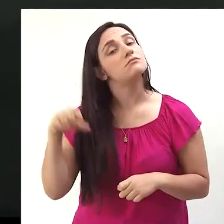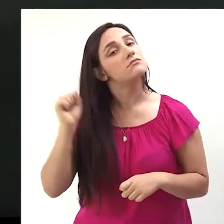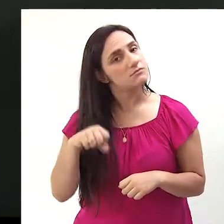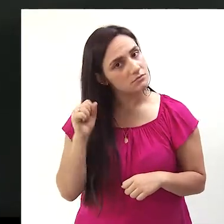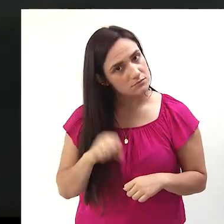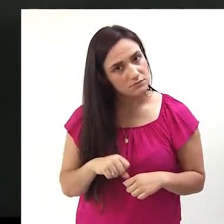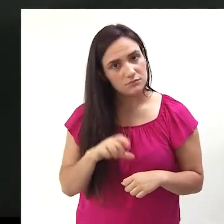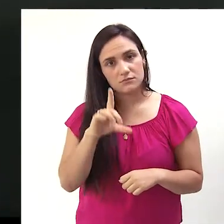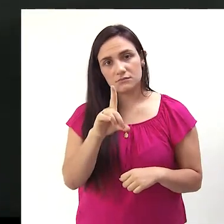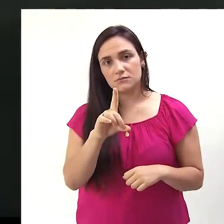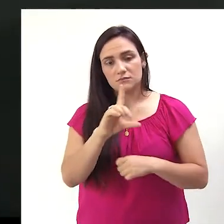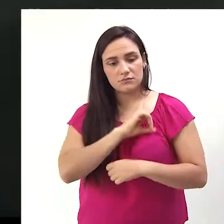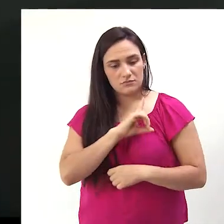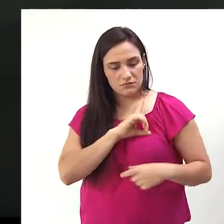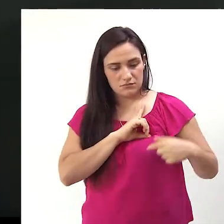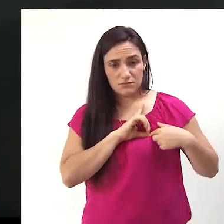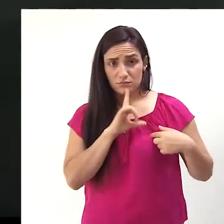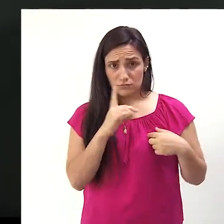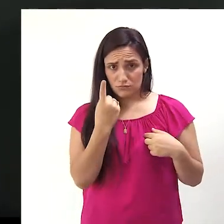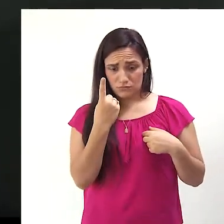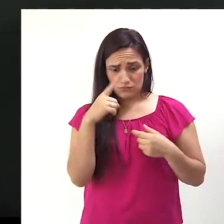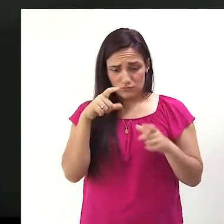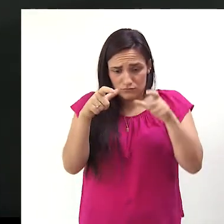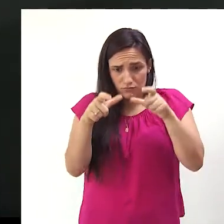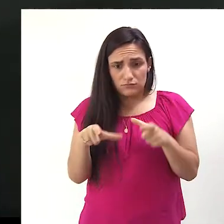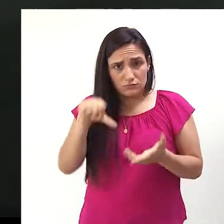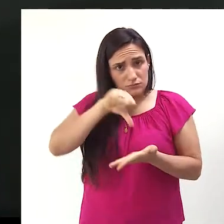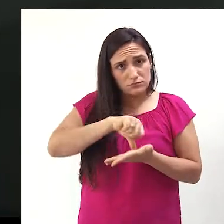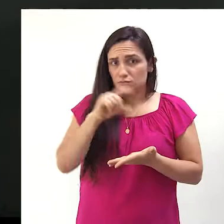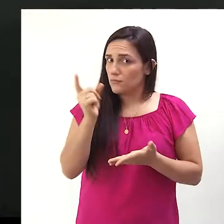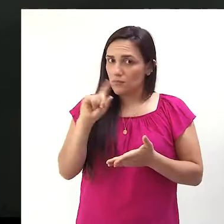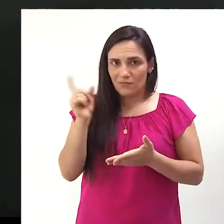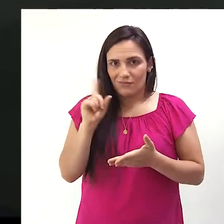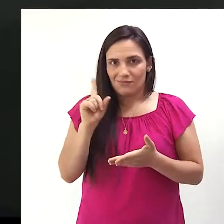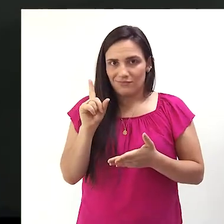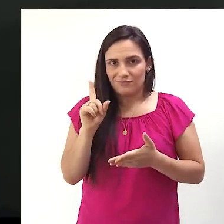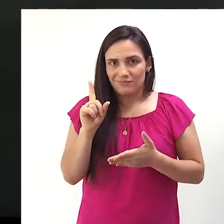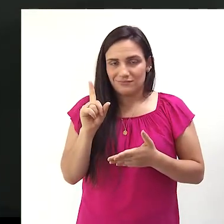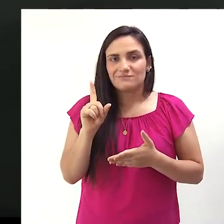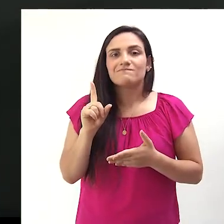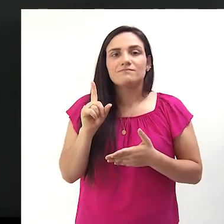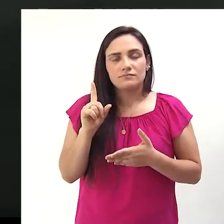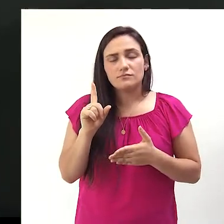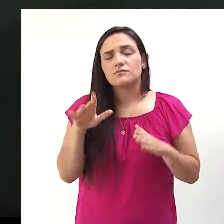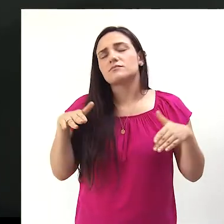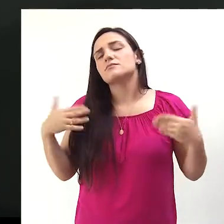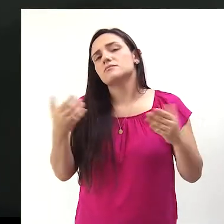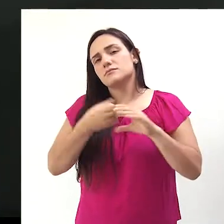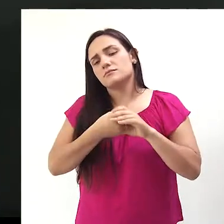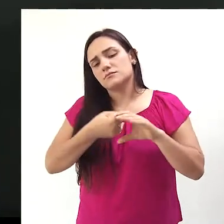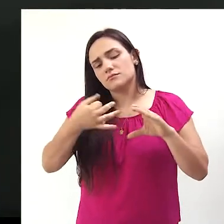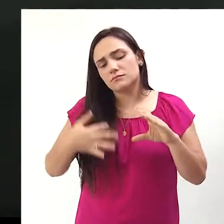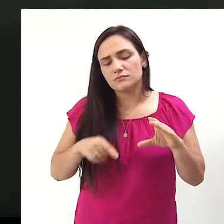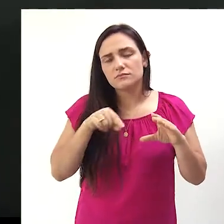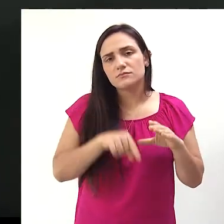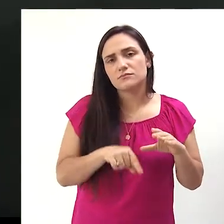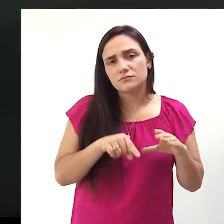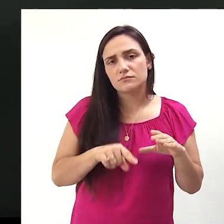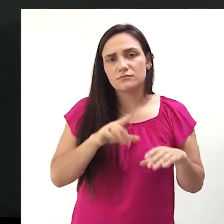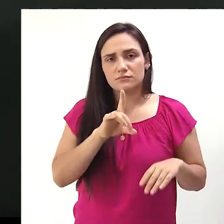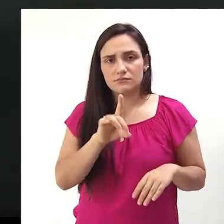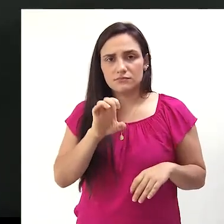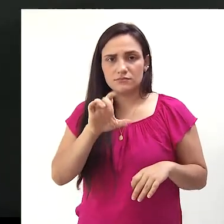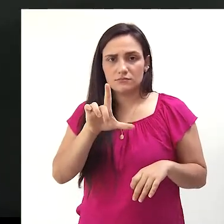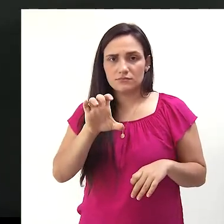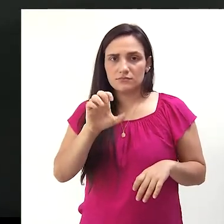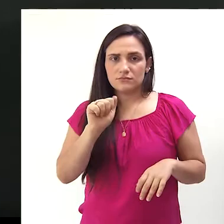todo. Exato. A Deleagro é mais uma delegacia dentro da estrutura do Departamento de Polícia Especializado. Então, uma das